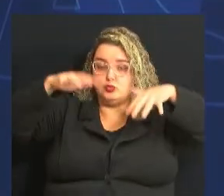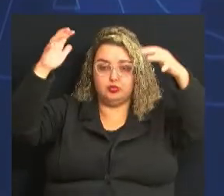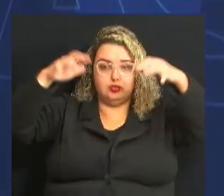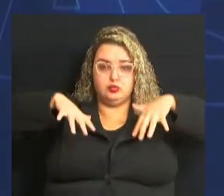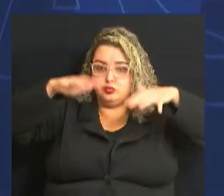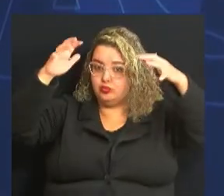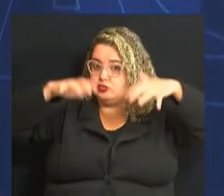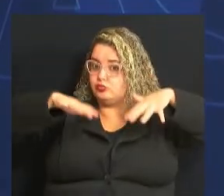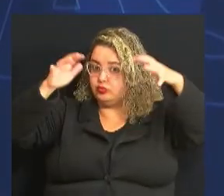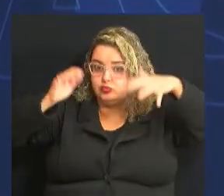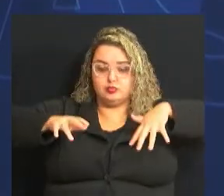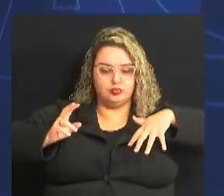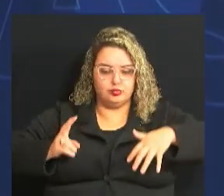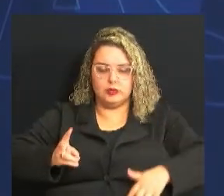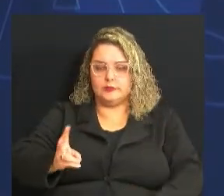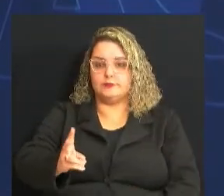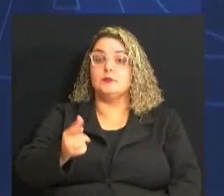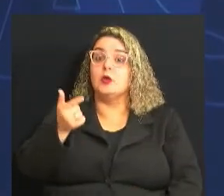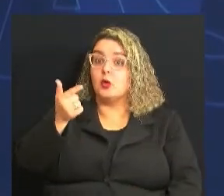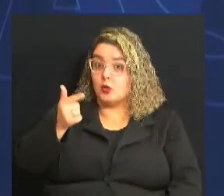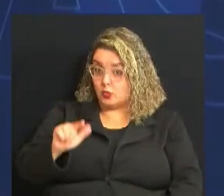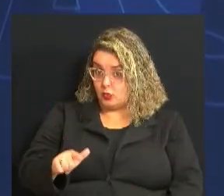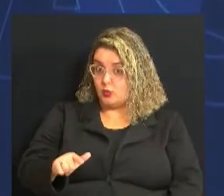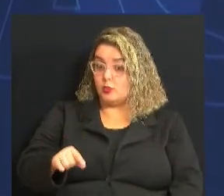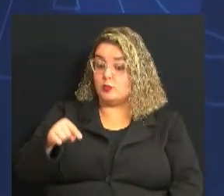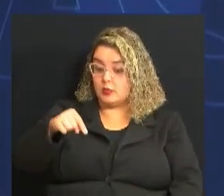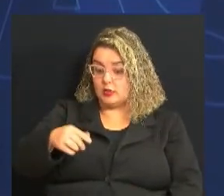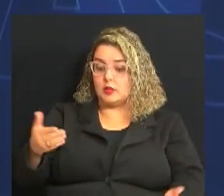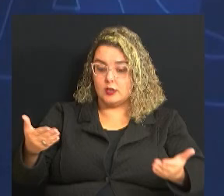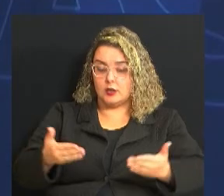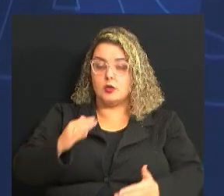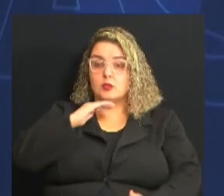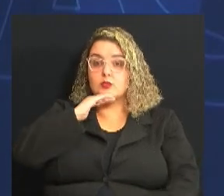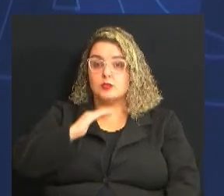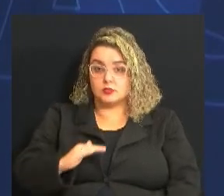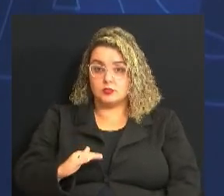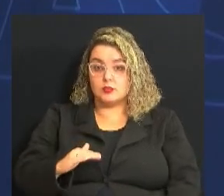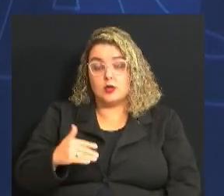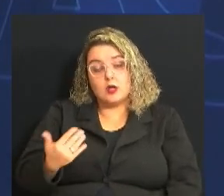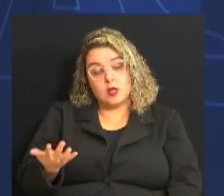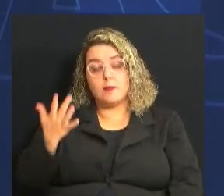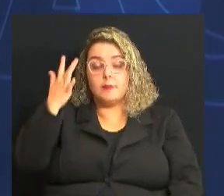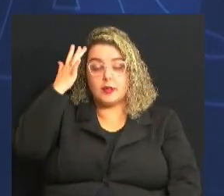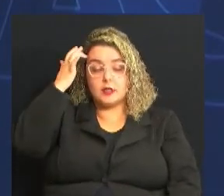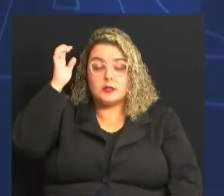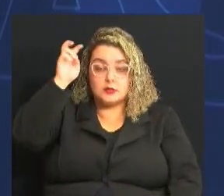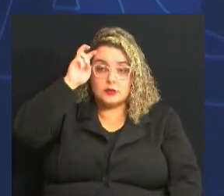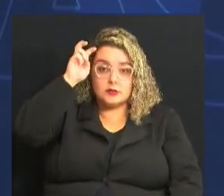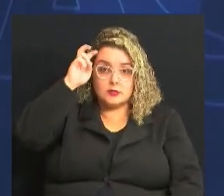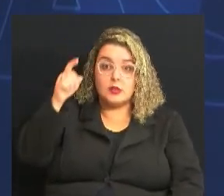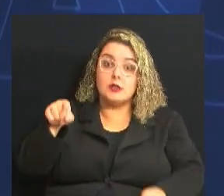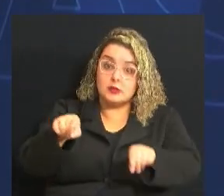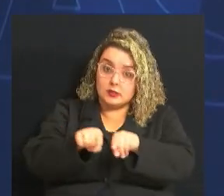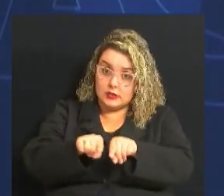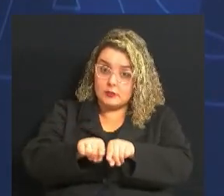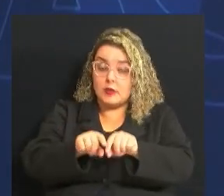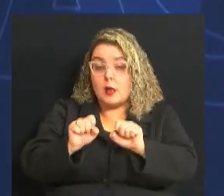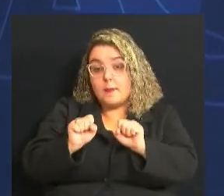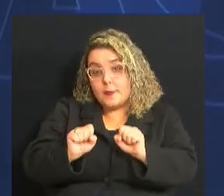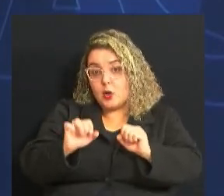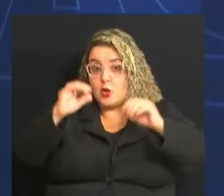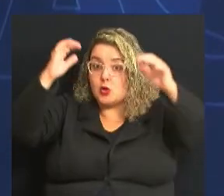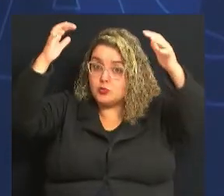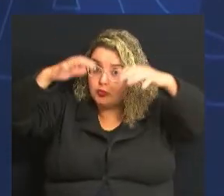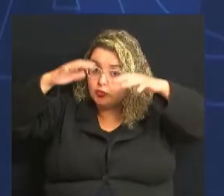essa condição continua para agora à tarde, viu? Já amanhã, quinta-feira, também tem previsão de chuva, mas